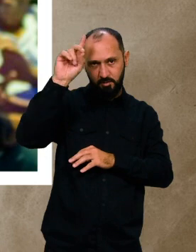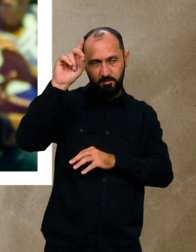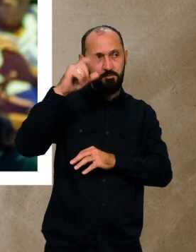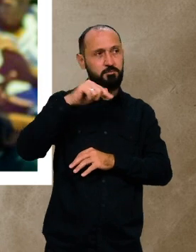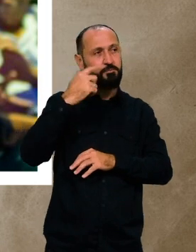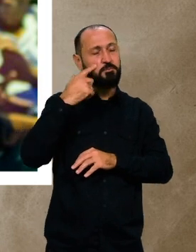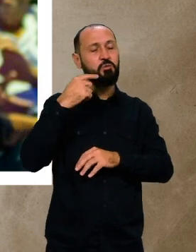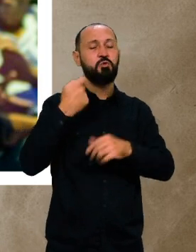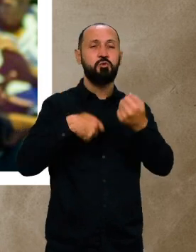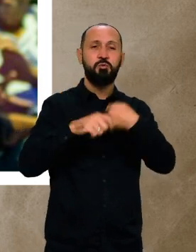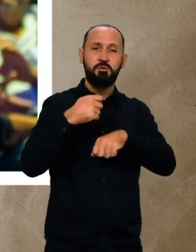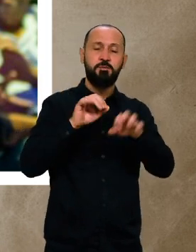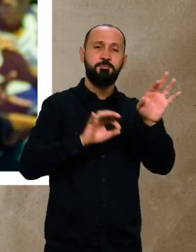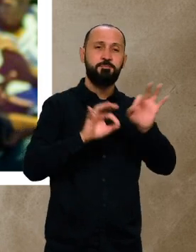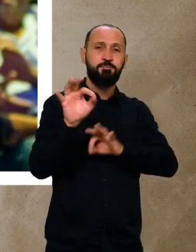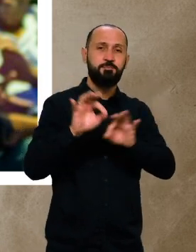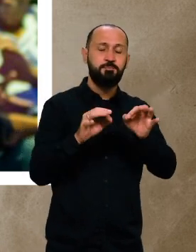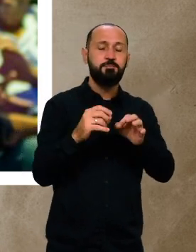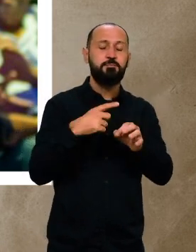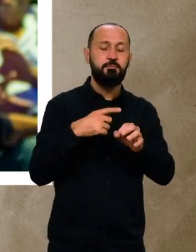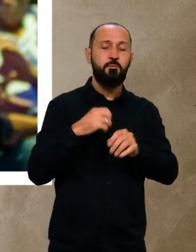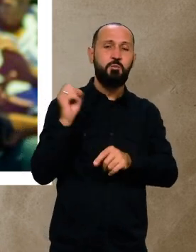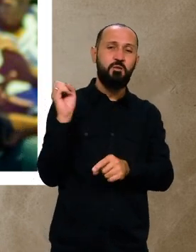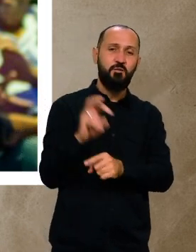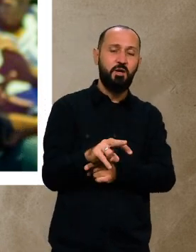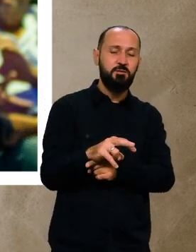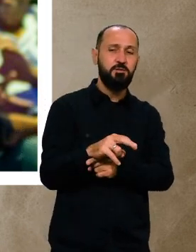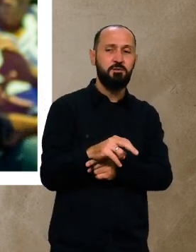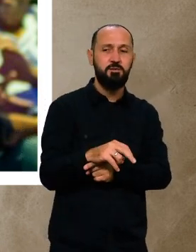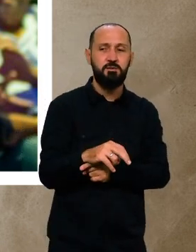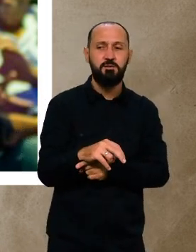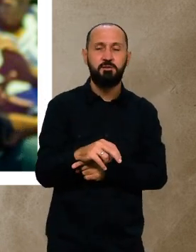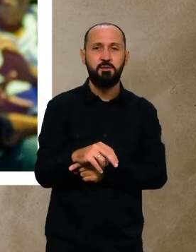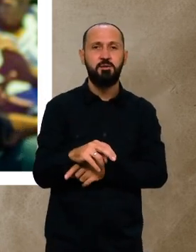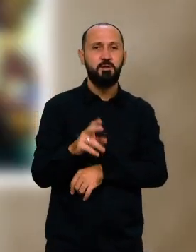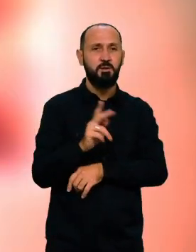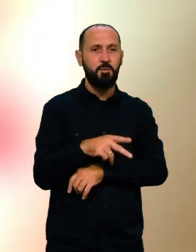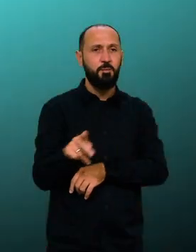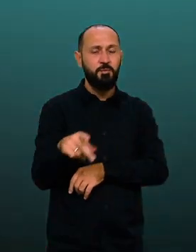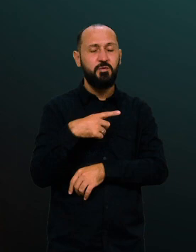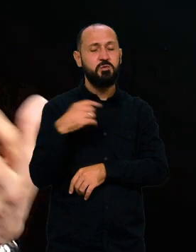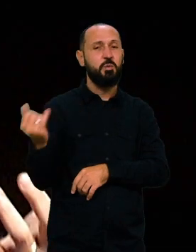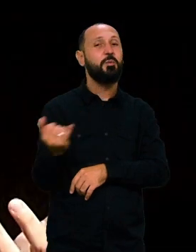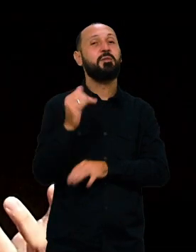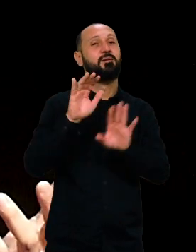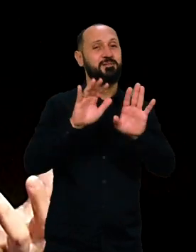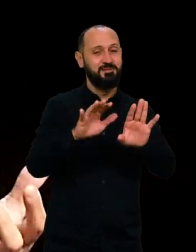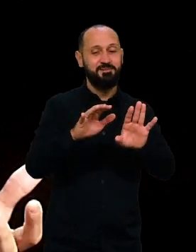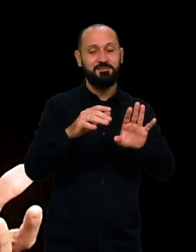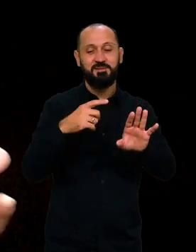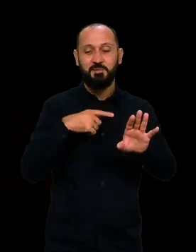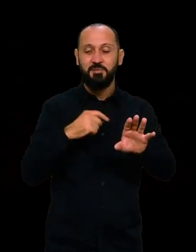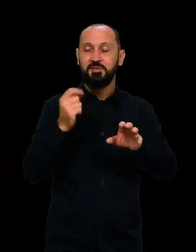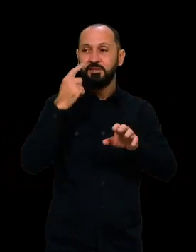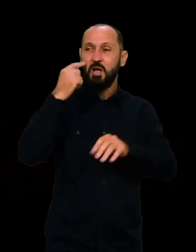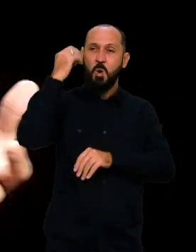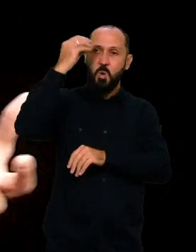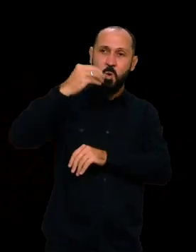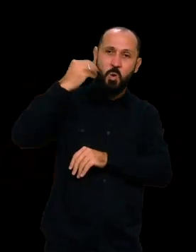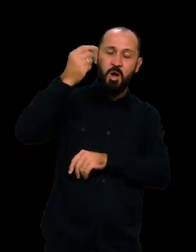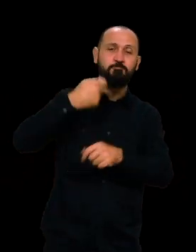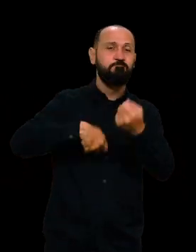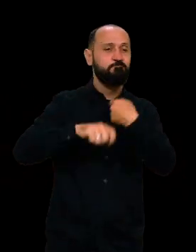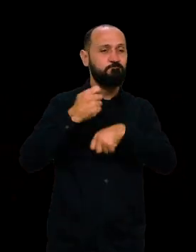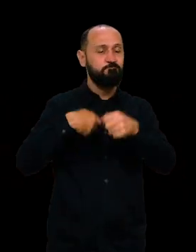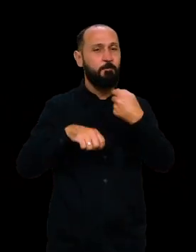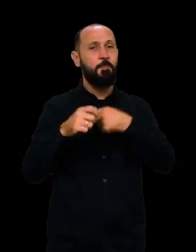reitor. Aí eu vou ser pró-reitor de administração e planejamento, aí já é um outro cargo maior ainda. Essa professora importante, mas eu tive que, trazendo